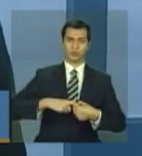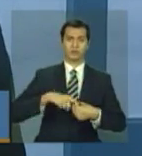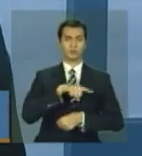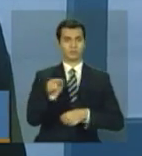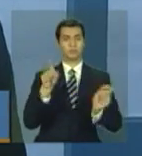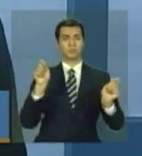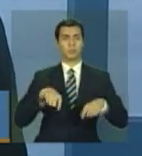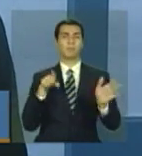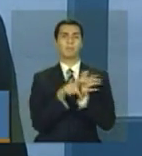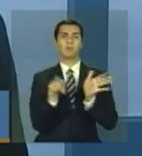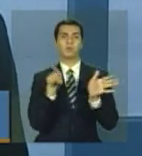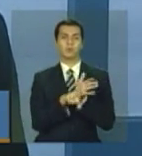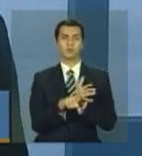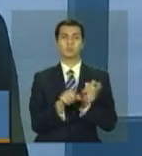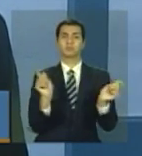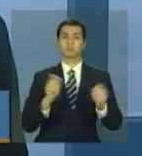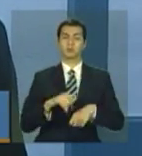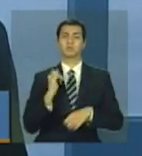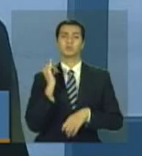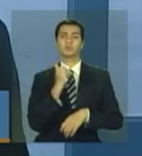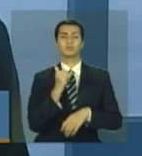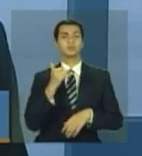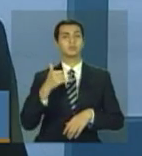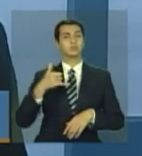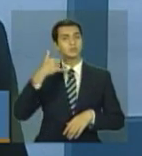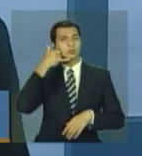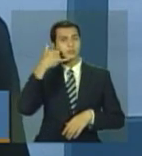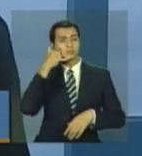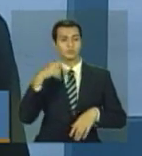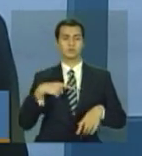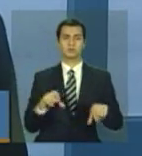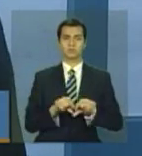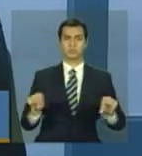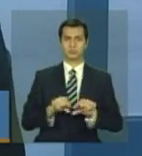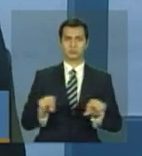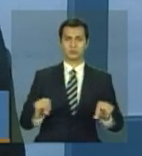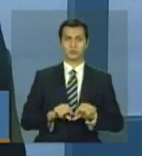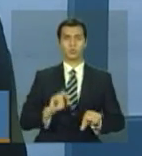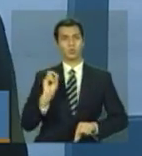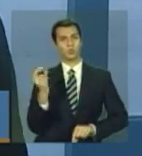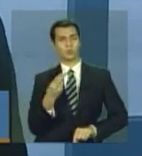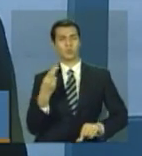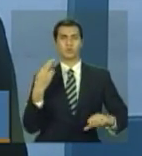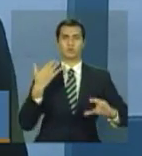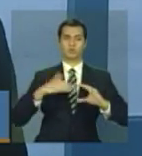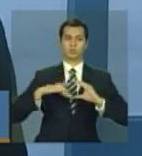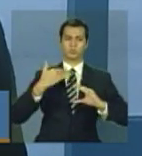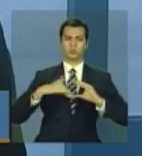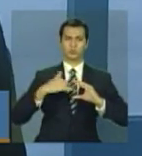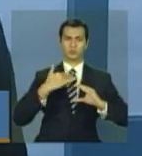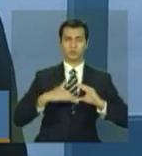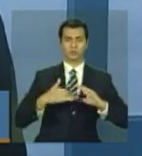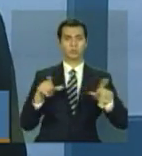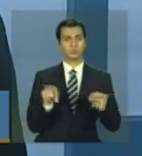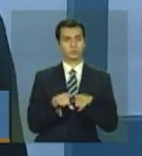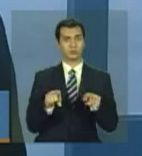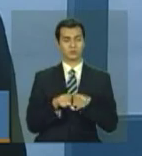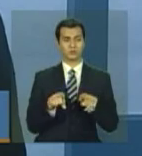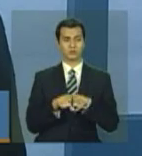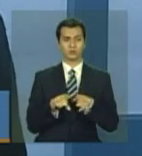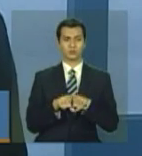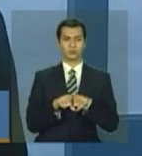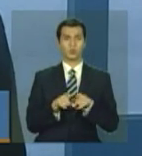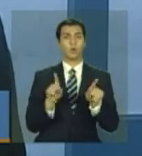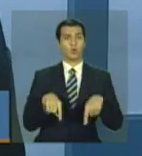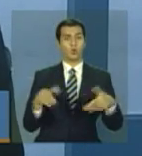mandar as suas perguntas, basta acessar os contatos que estão aí no seu videozinho, os telefones e o e-mail,